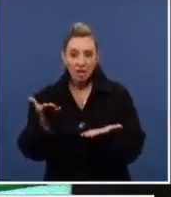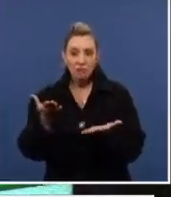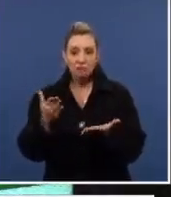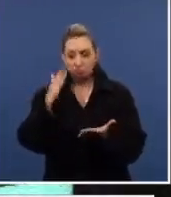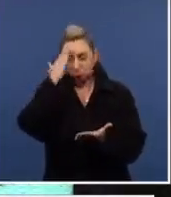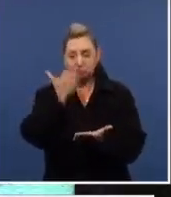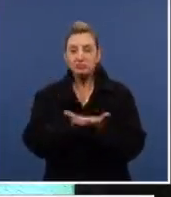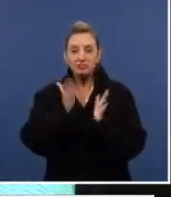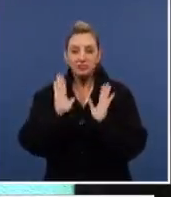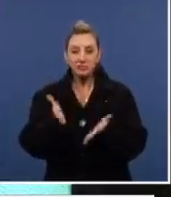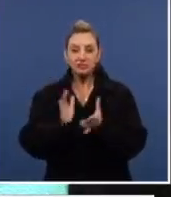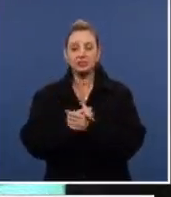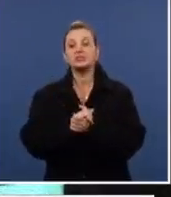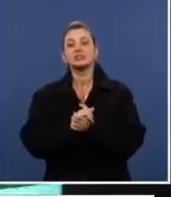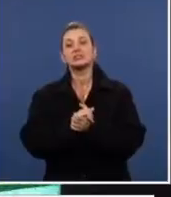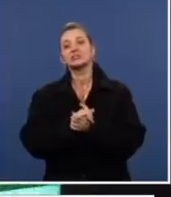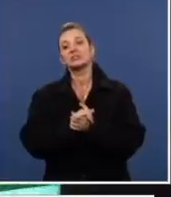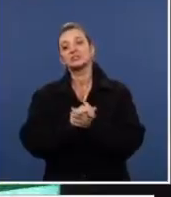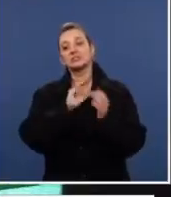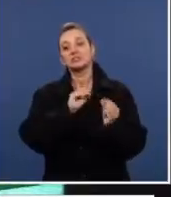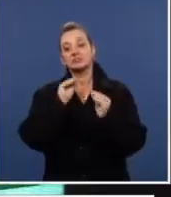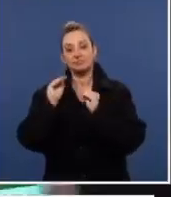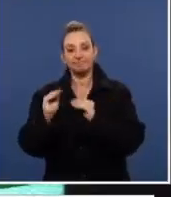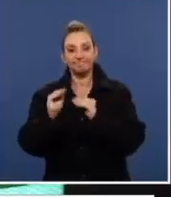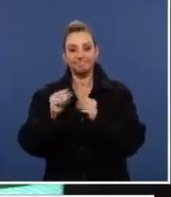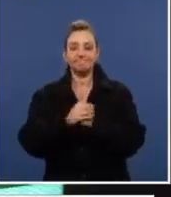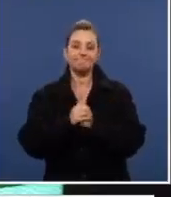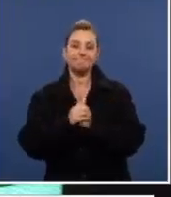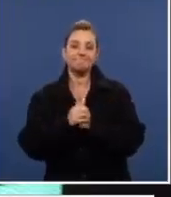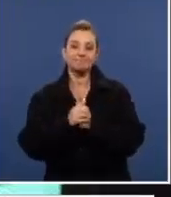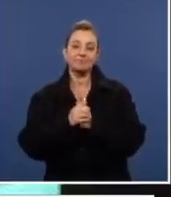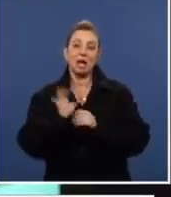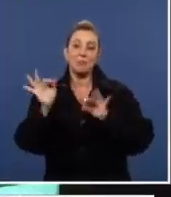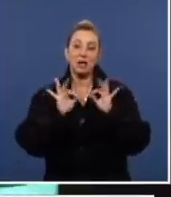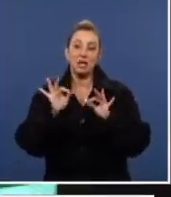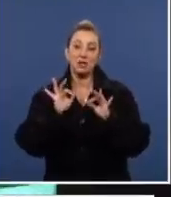esperado. Você tem uma transposição do que acontece no plano nacional para o plano estadual.